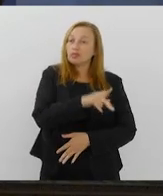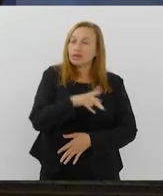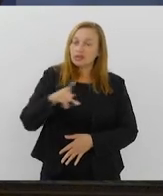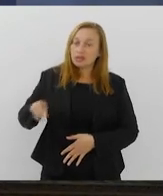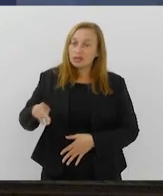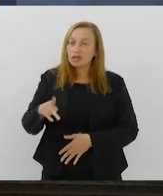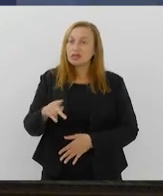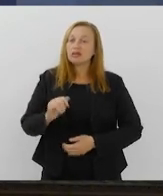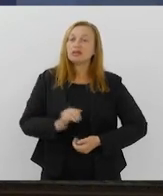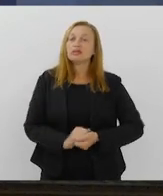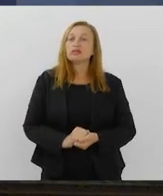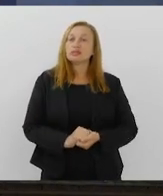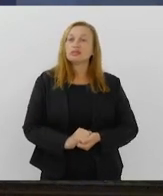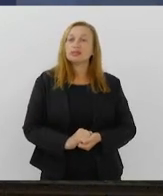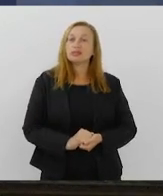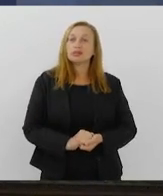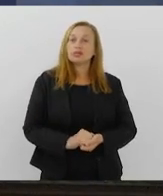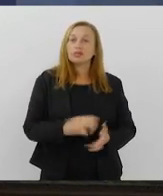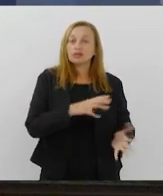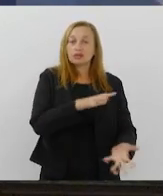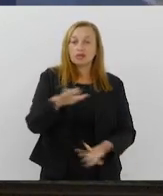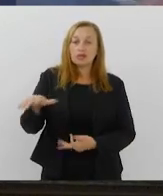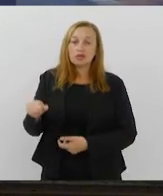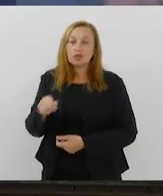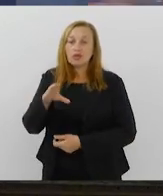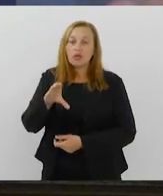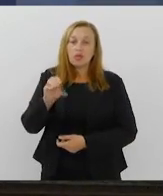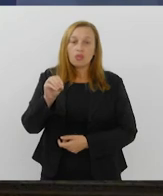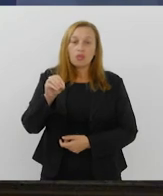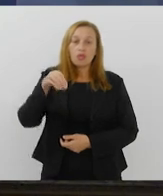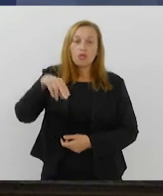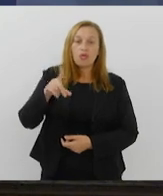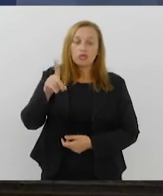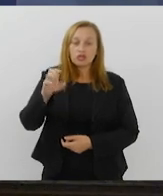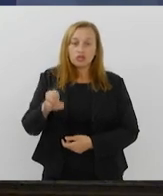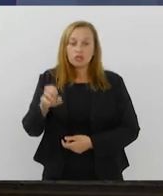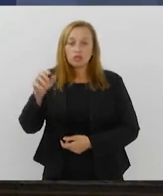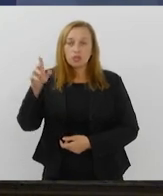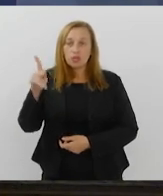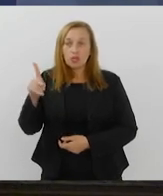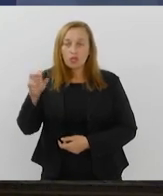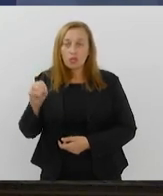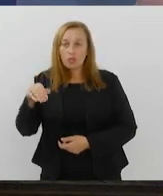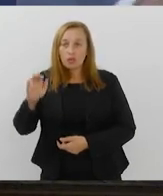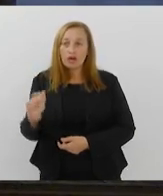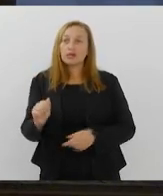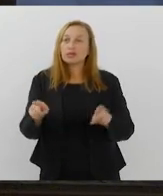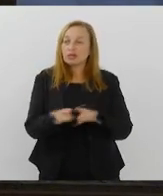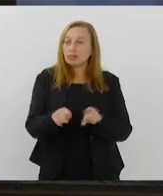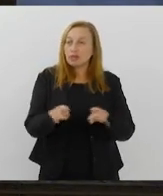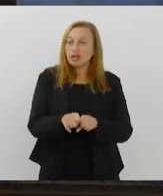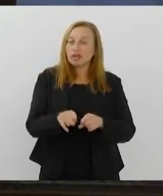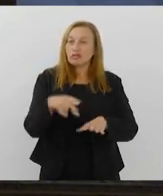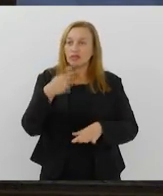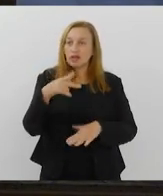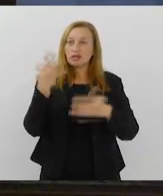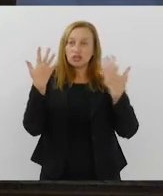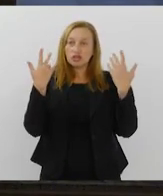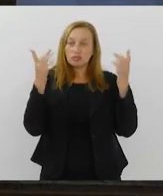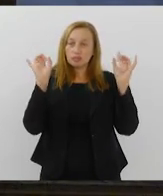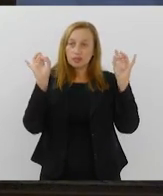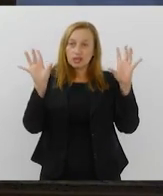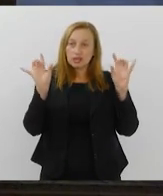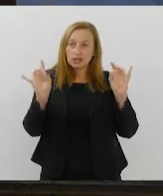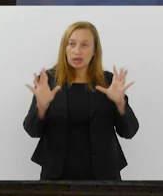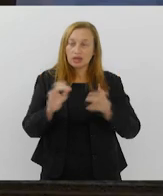internacional Conde Coma, e vou fazer aqui um cumprimento especial